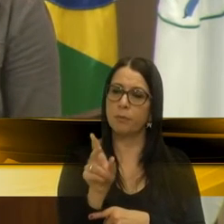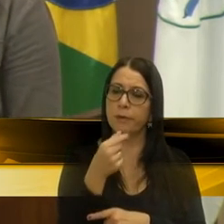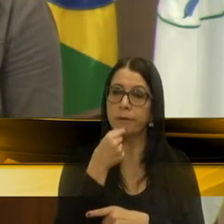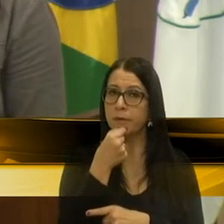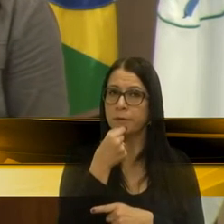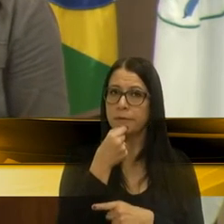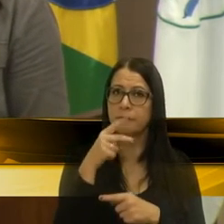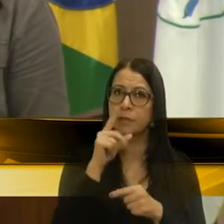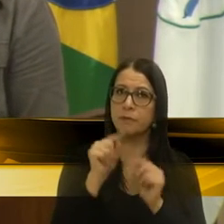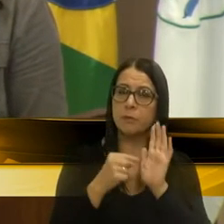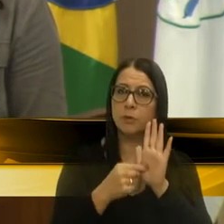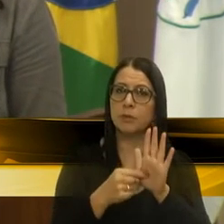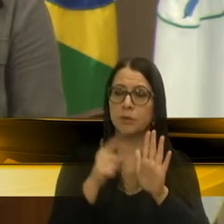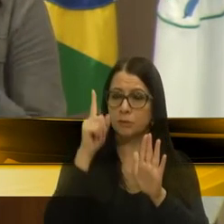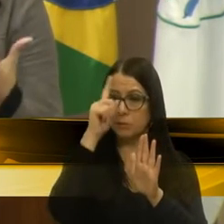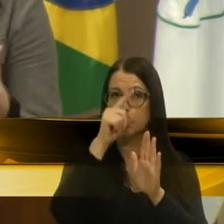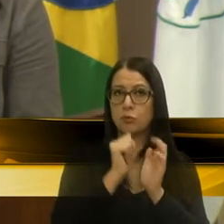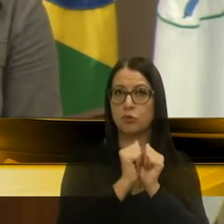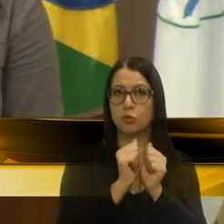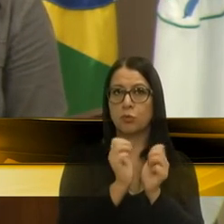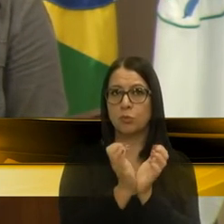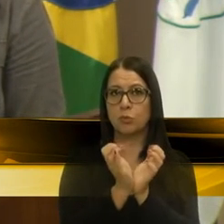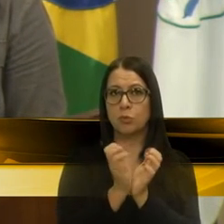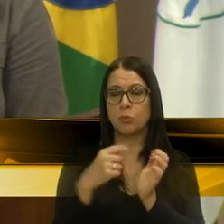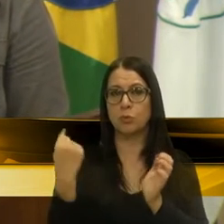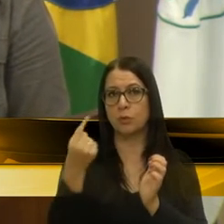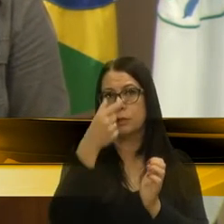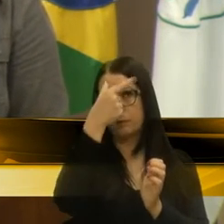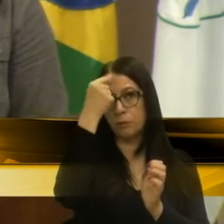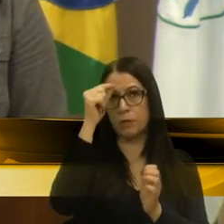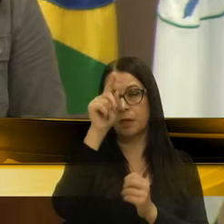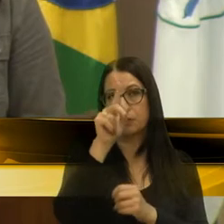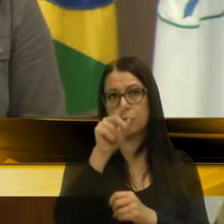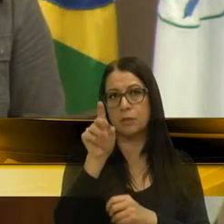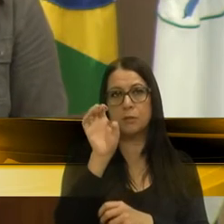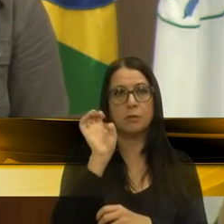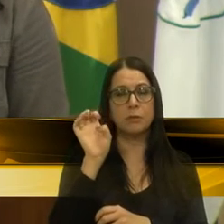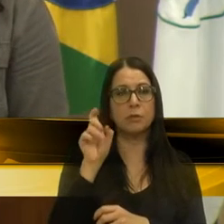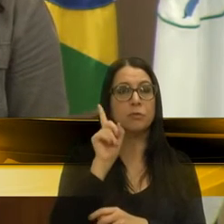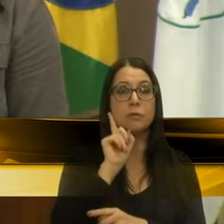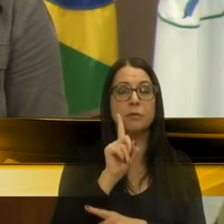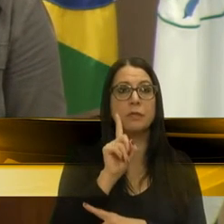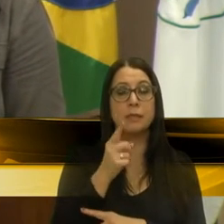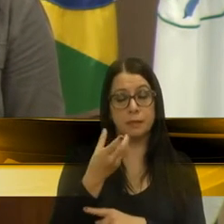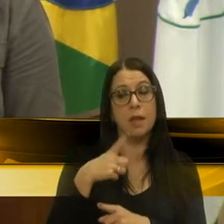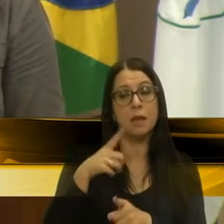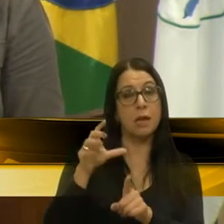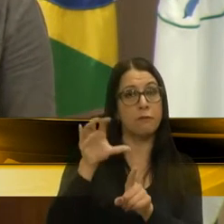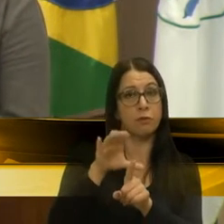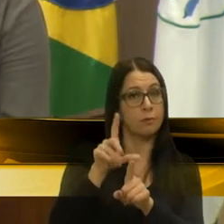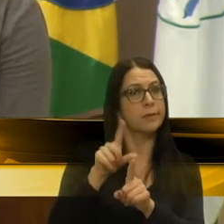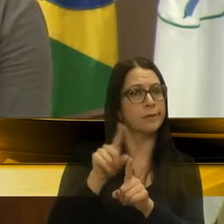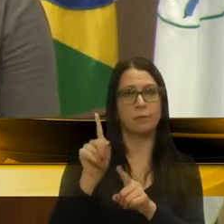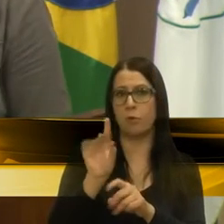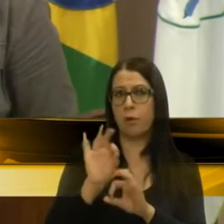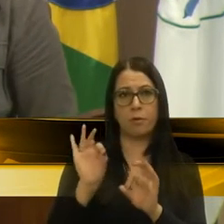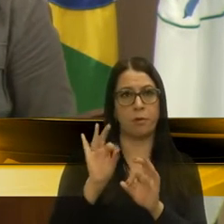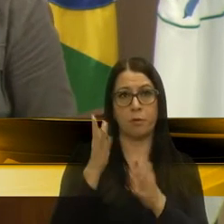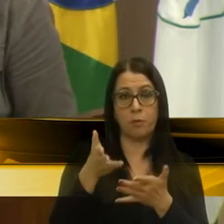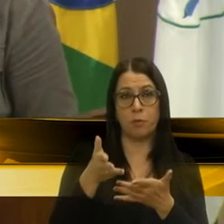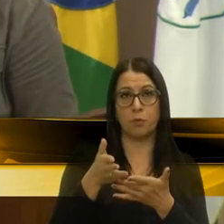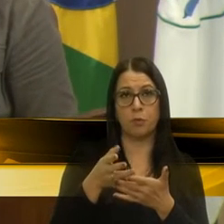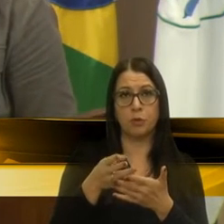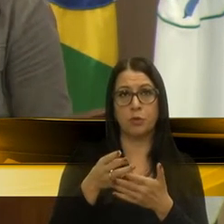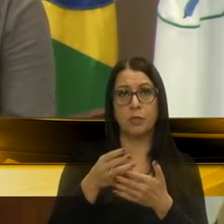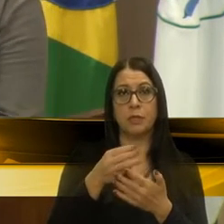Moro nas academias aí norte-americanas, a gente pode saber, sim, que tem influência, e não é à toa que hoje o